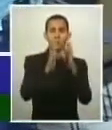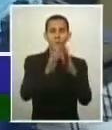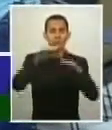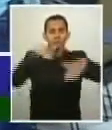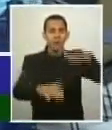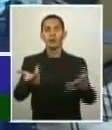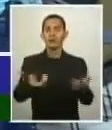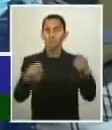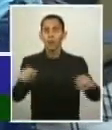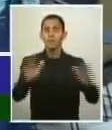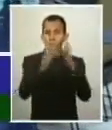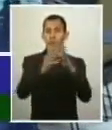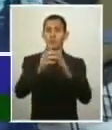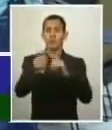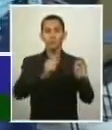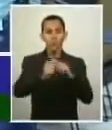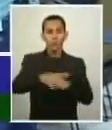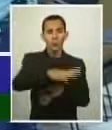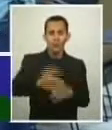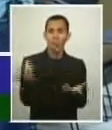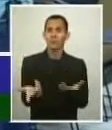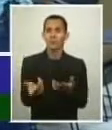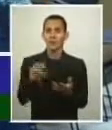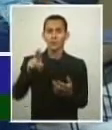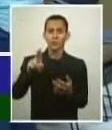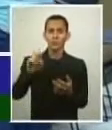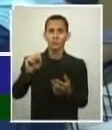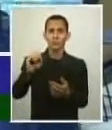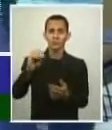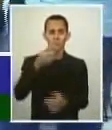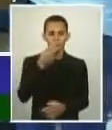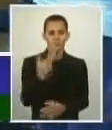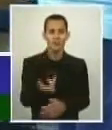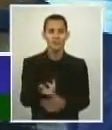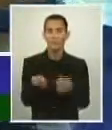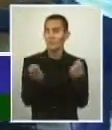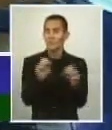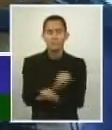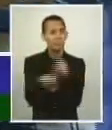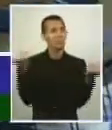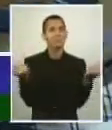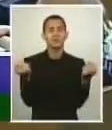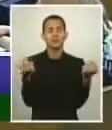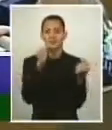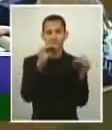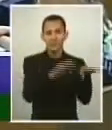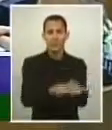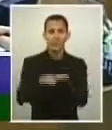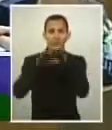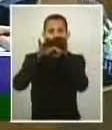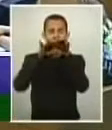desigualdades socioeconômicas um só dizia isso e não é possível uma efetiva